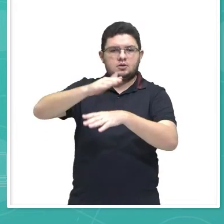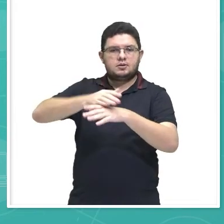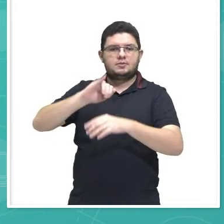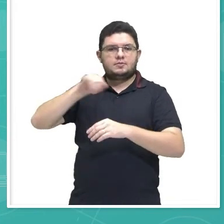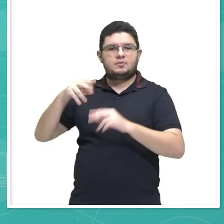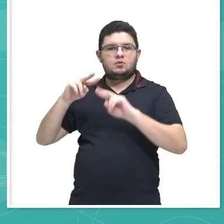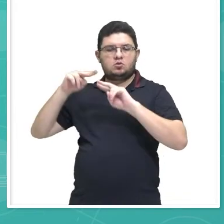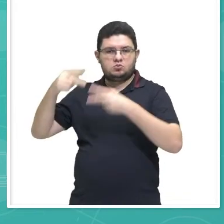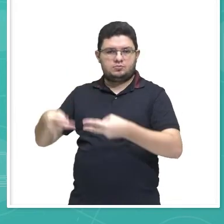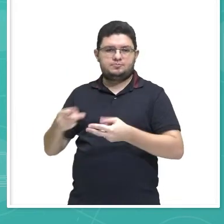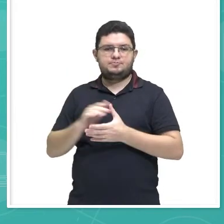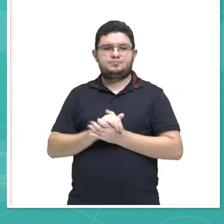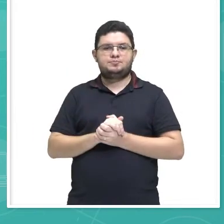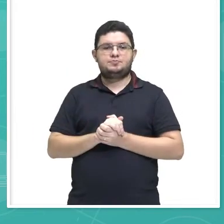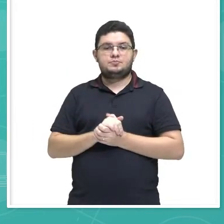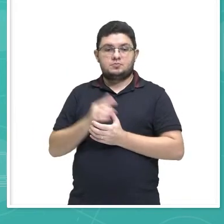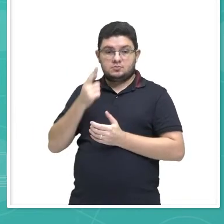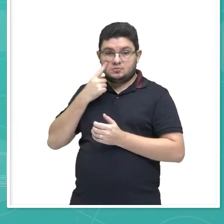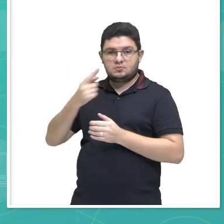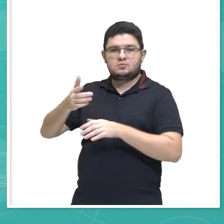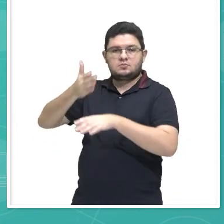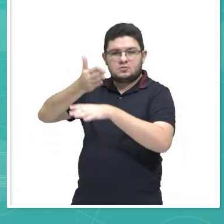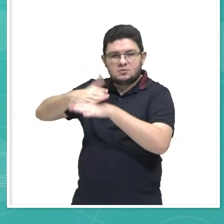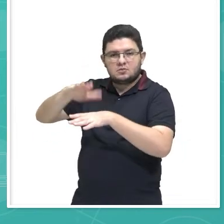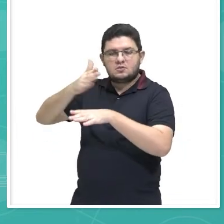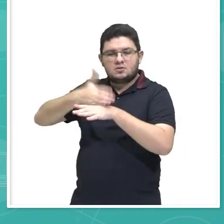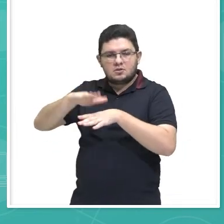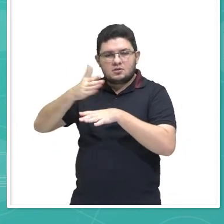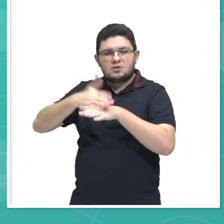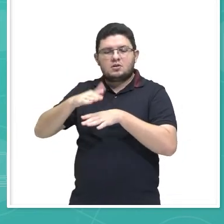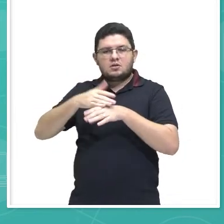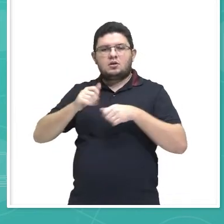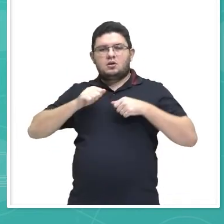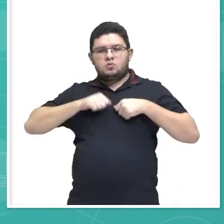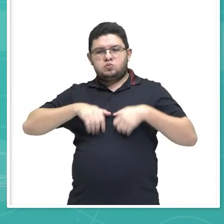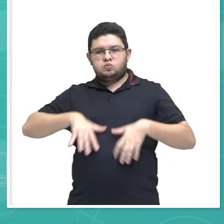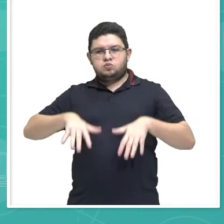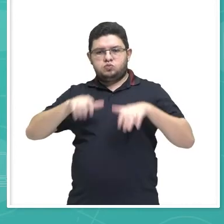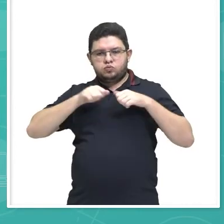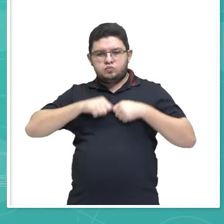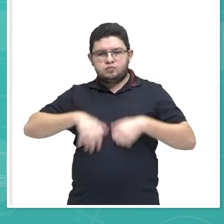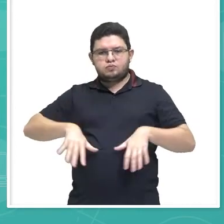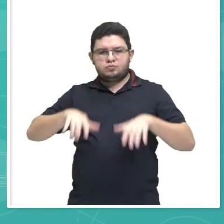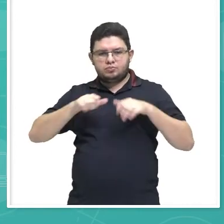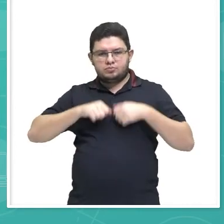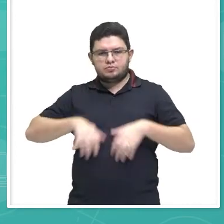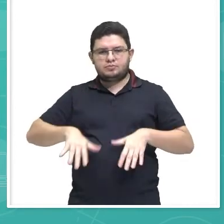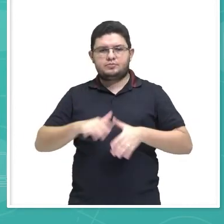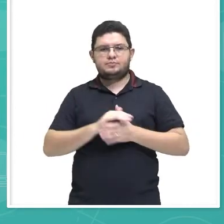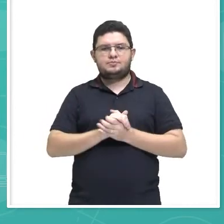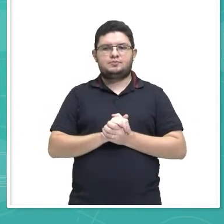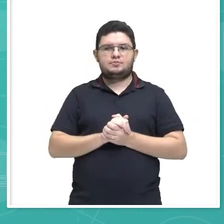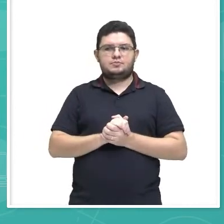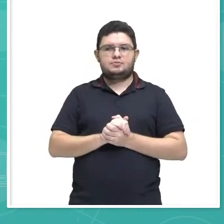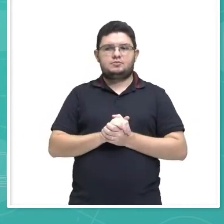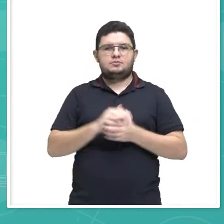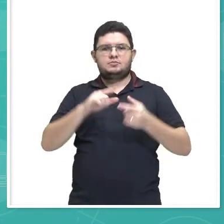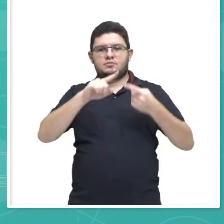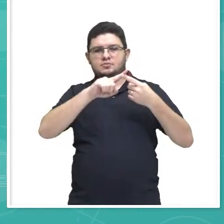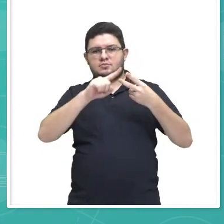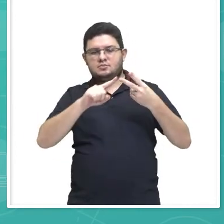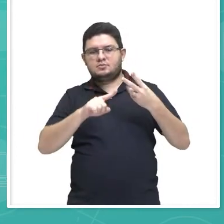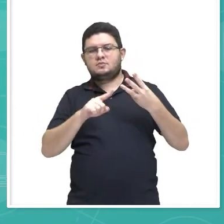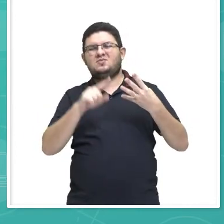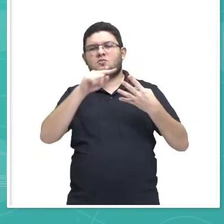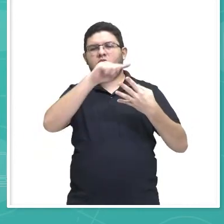aquecimento. Então, olha lá, nós temos no aquecimento vários exercícios que vão relacionar com a movimentação dele no